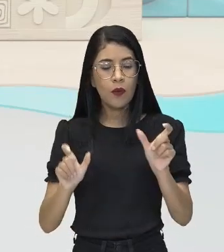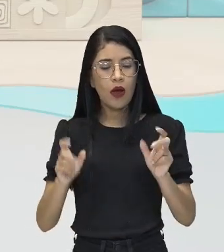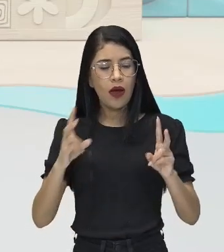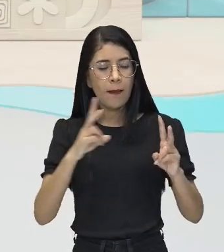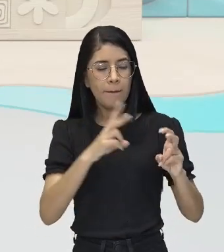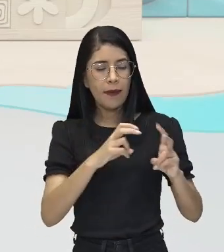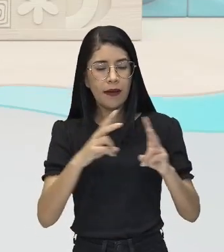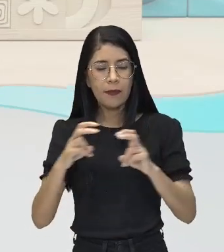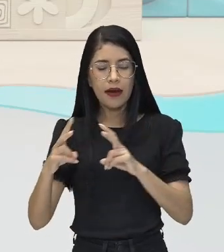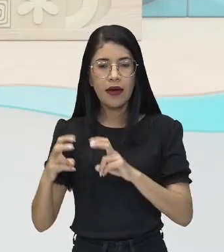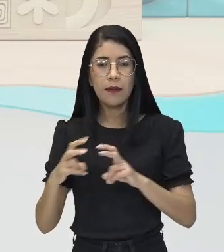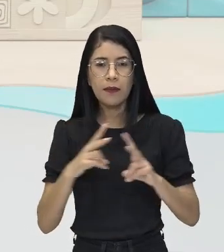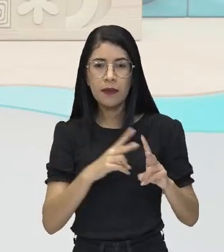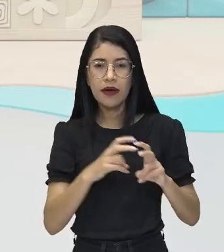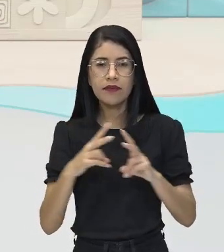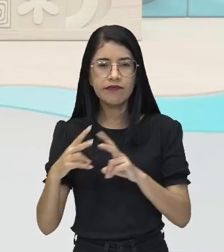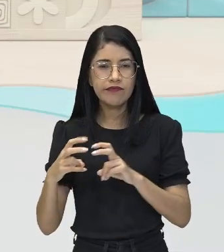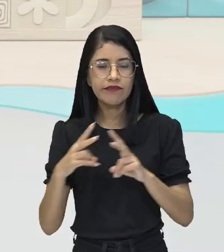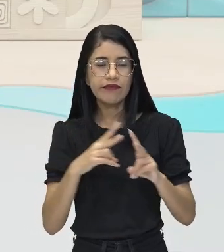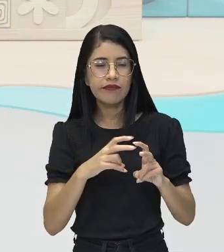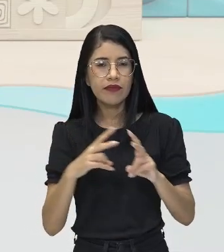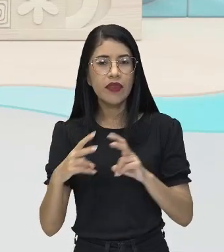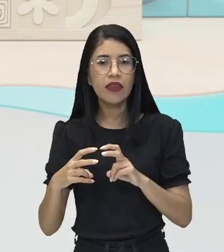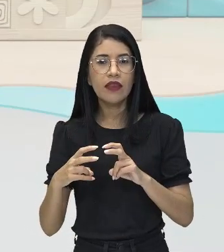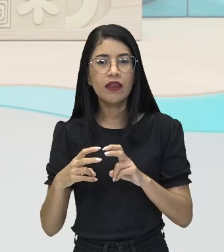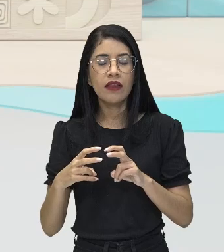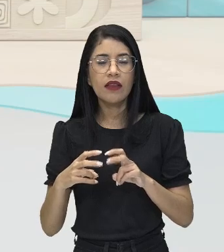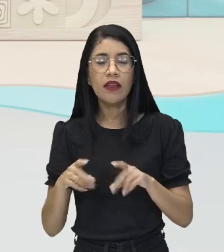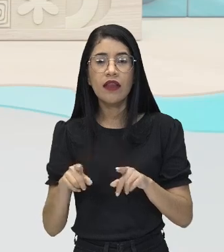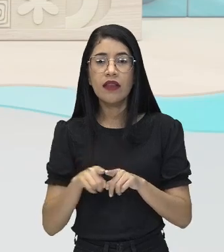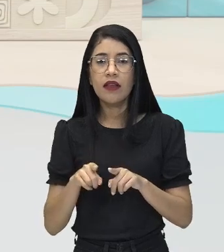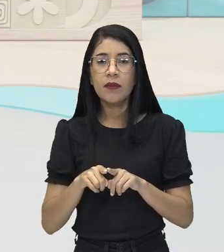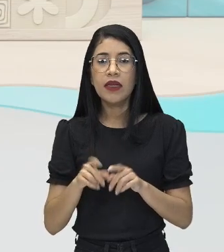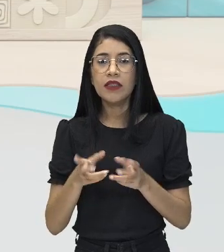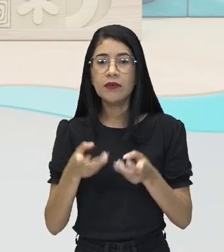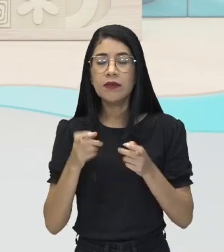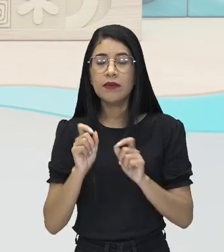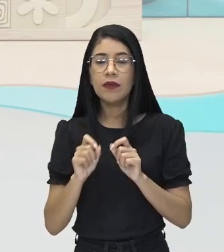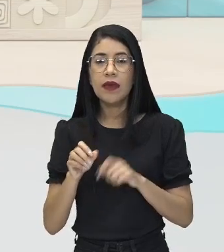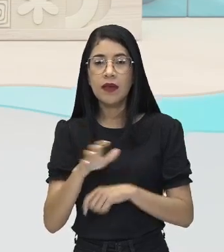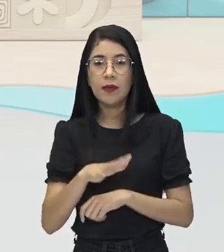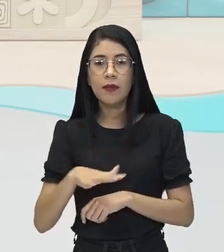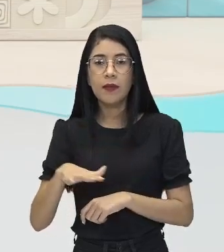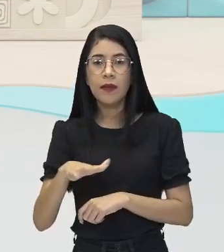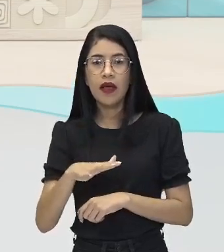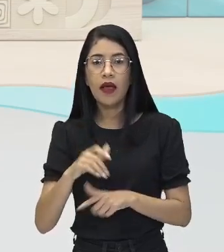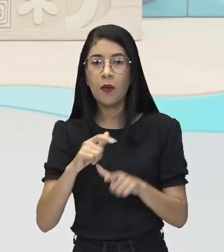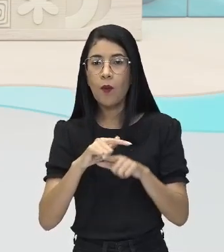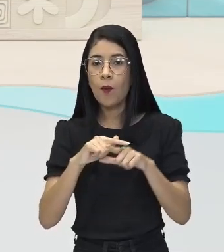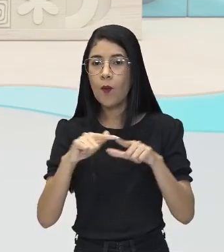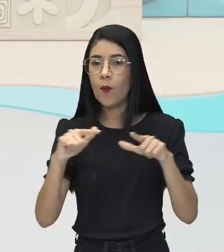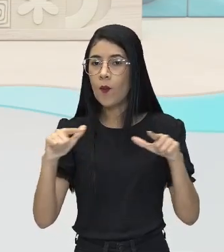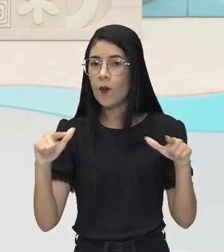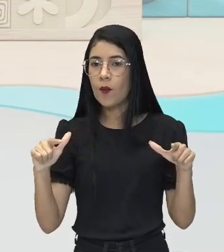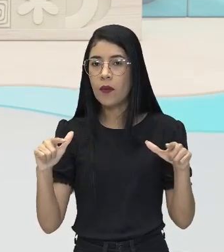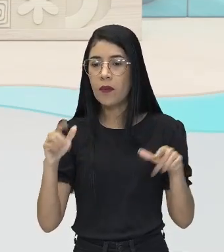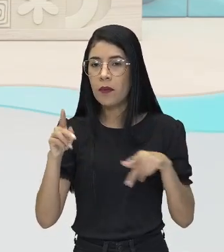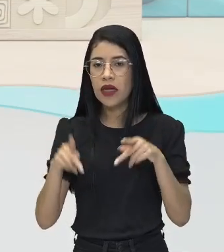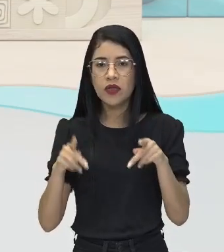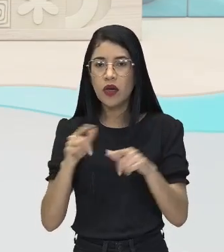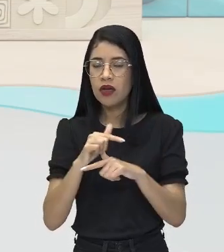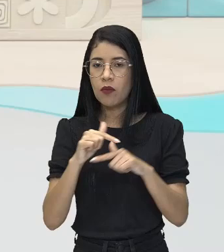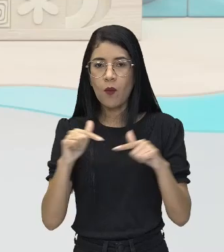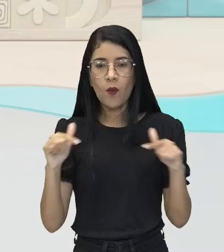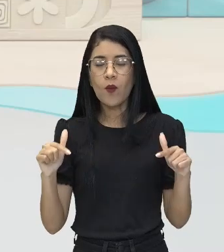aqui dentro estão gladiando, né? Então, nós estamos vendo também agora o Coliseu, sem o público, mas de uma